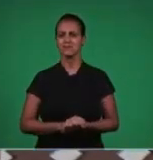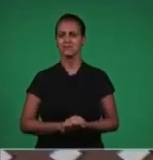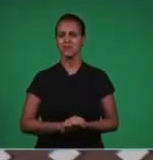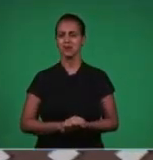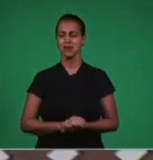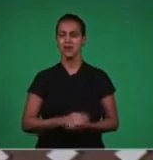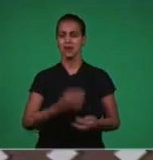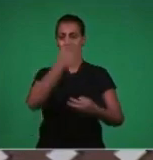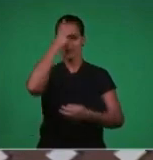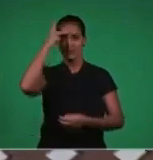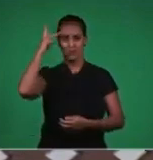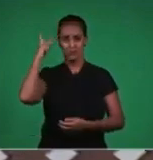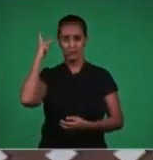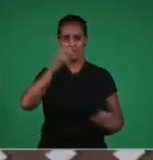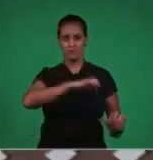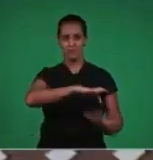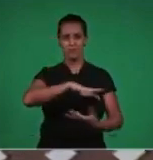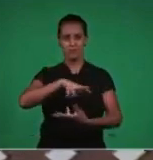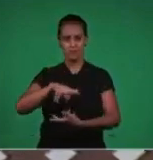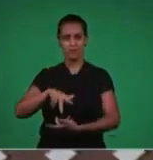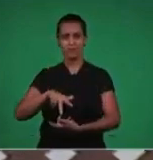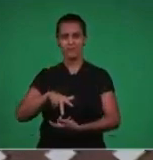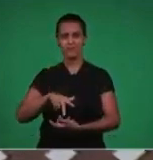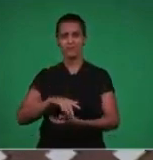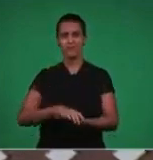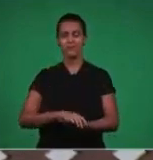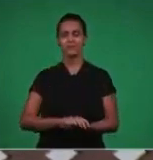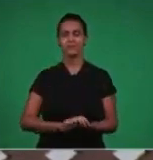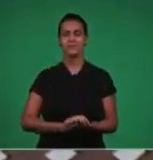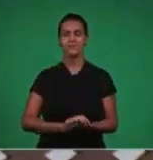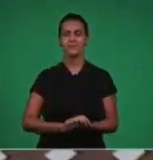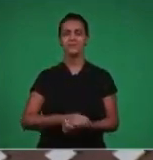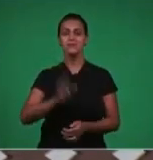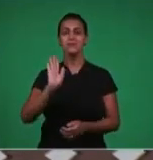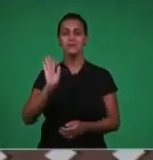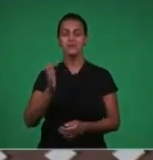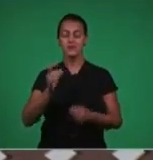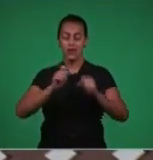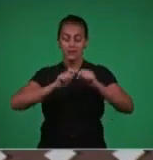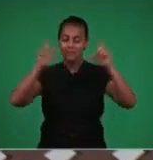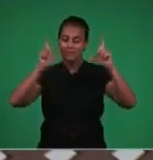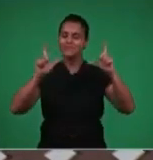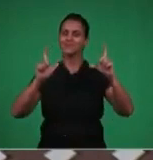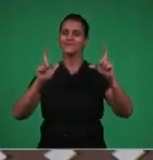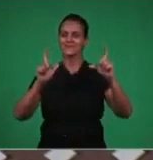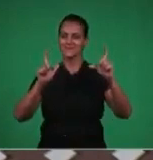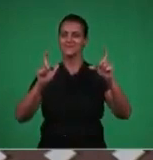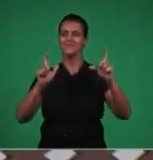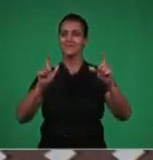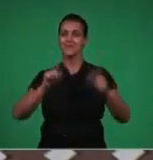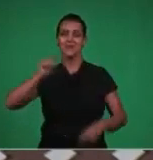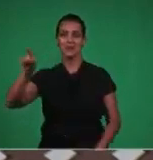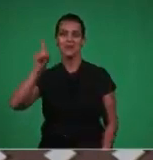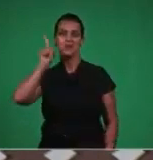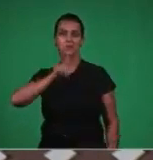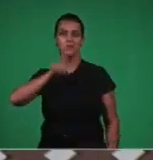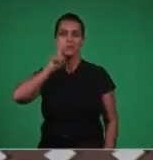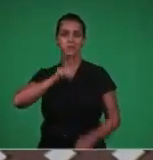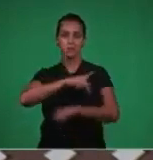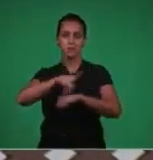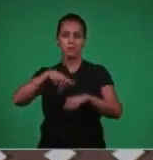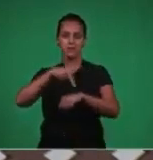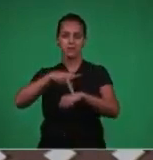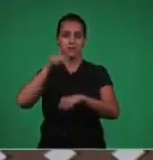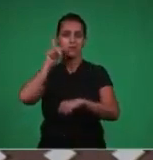acordou para isso que está sendo falado em todos os lugares. Nos Estados Unidos, o chamado